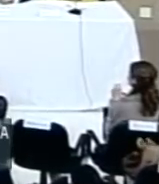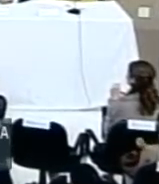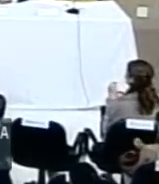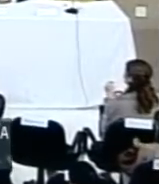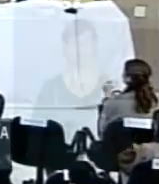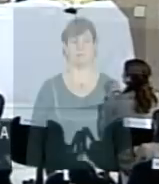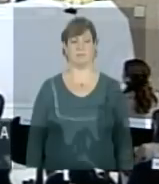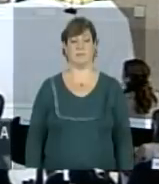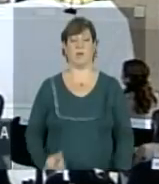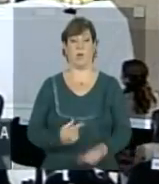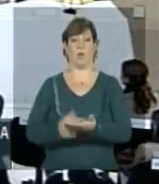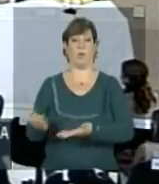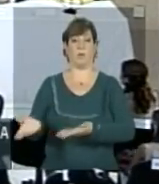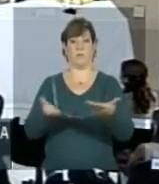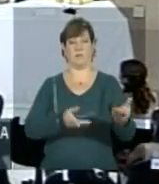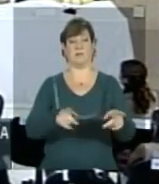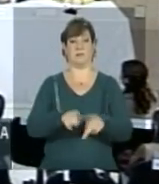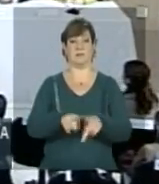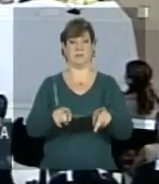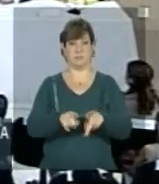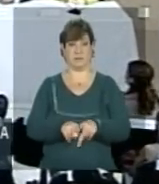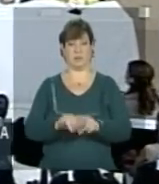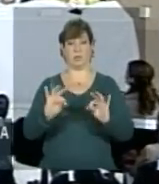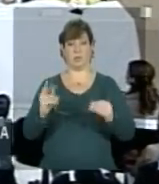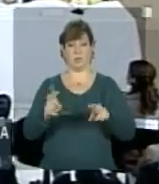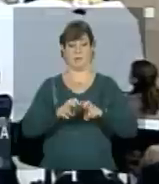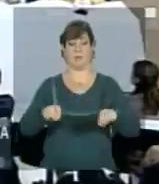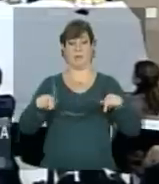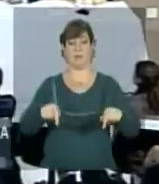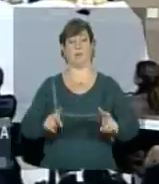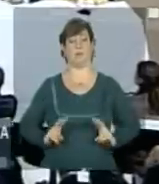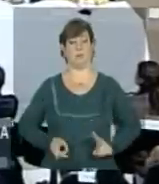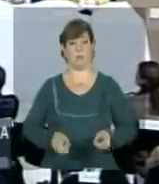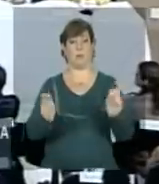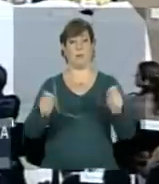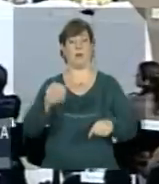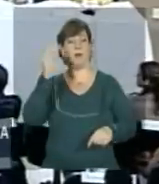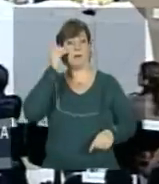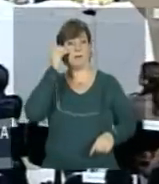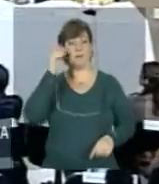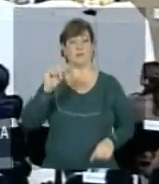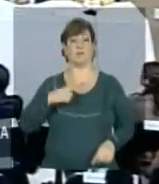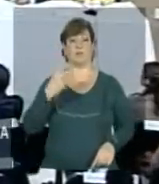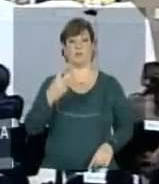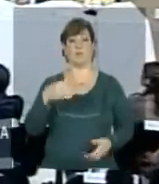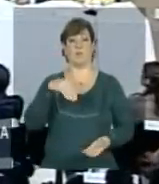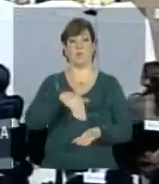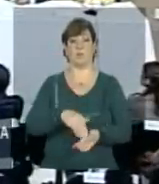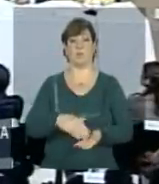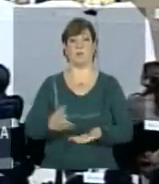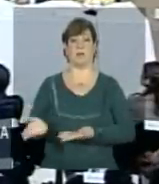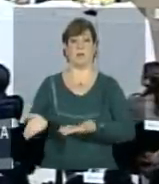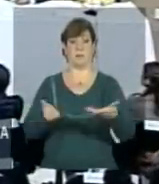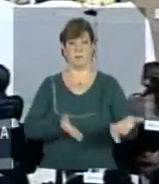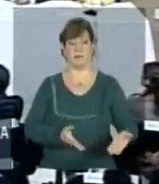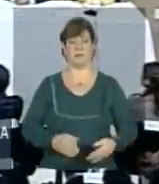Convidamos também aos componentes da mesa que permaneçam para que possam assistir às duas últimas apresentações.